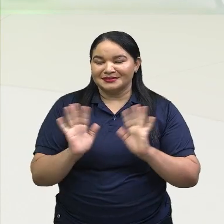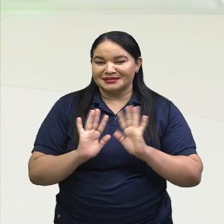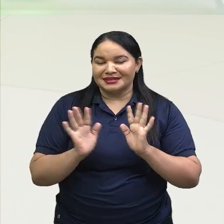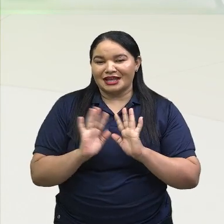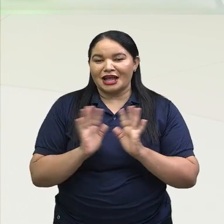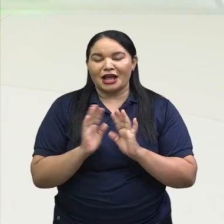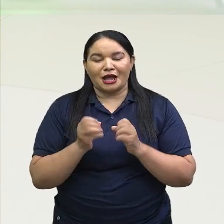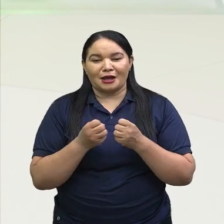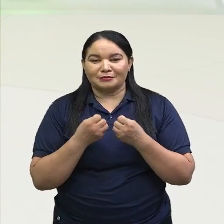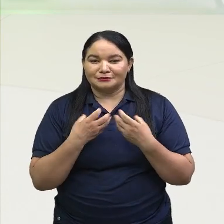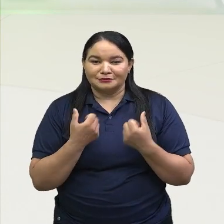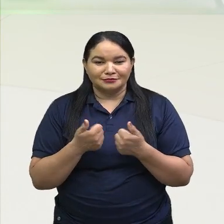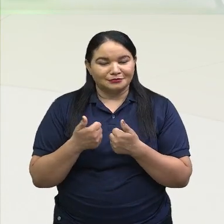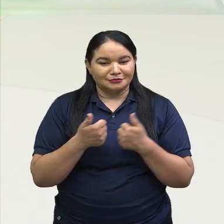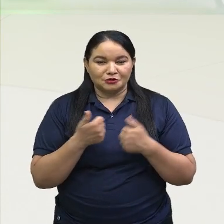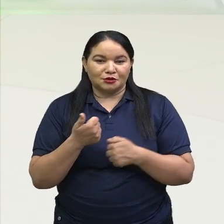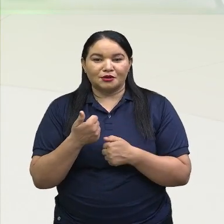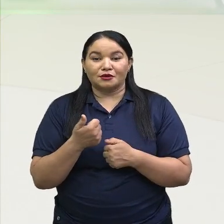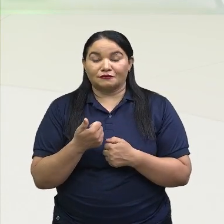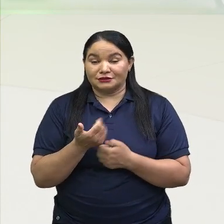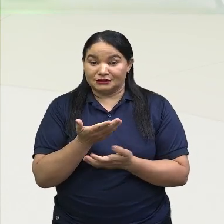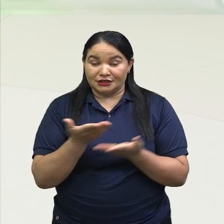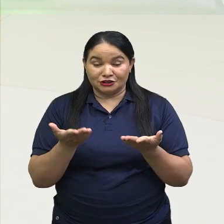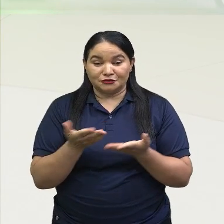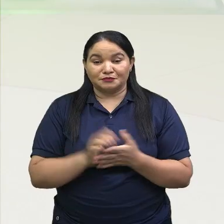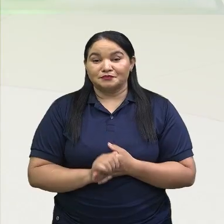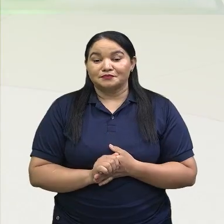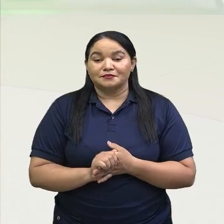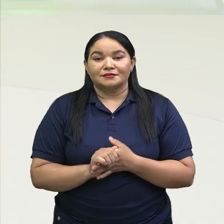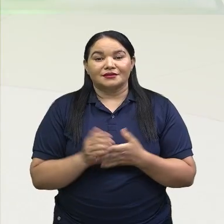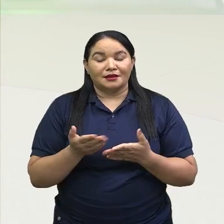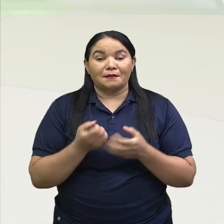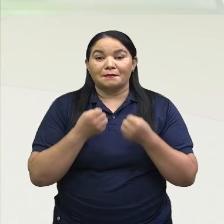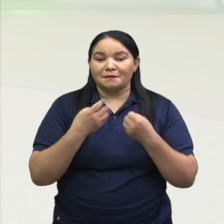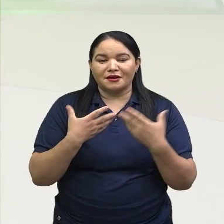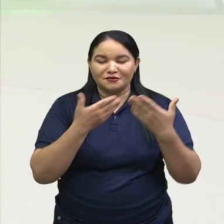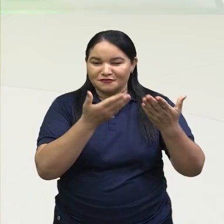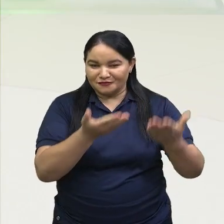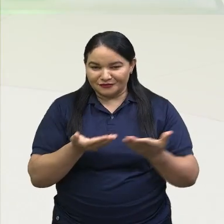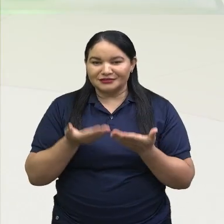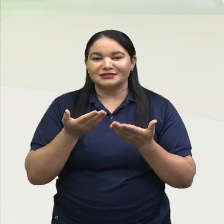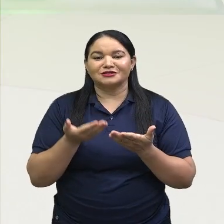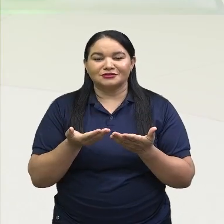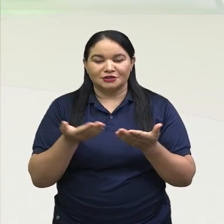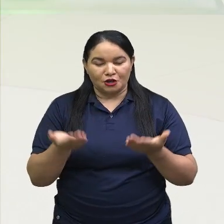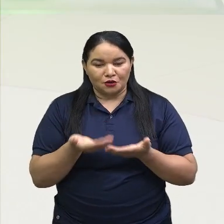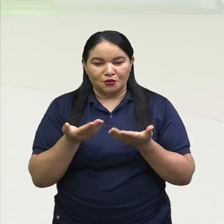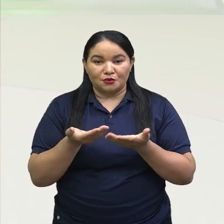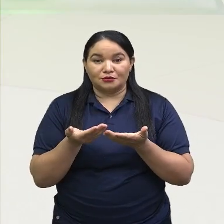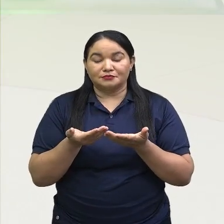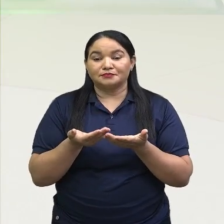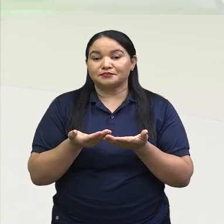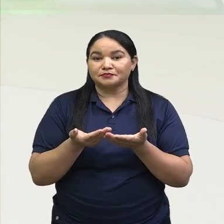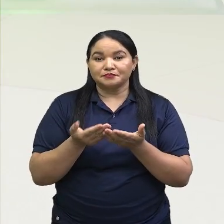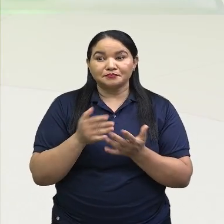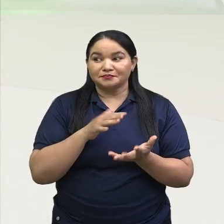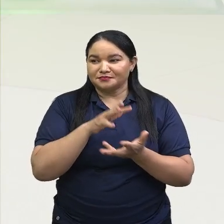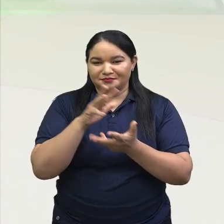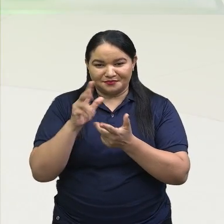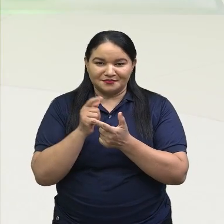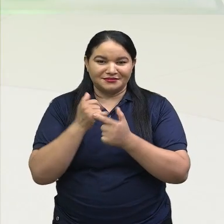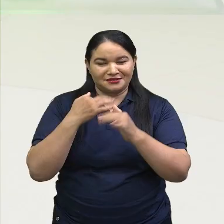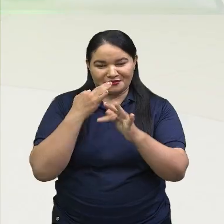Olá, meus queridos, tudo bem com vocês? Sejam bem-vindos ao nosso universo